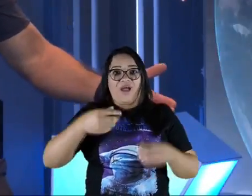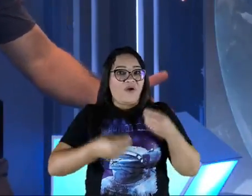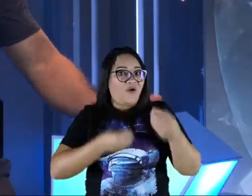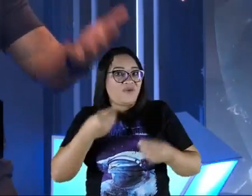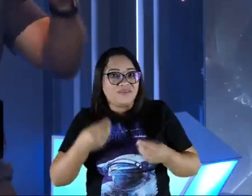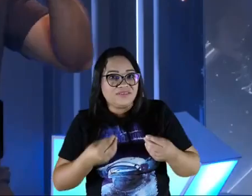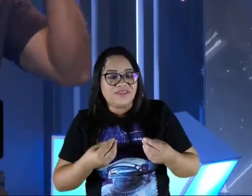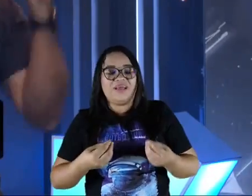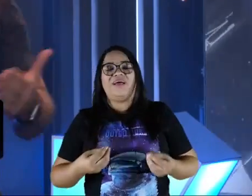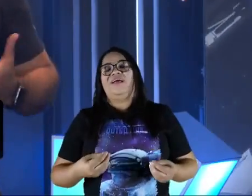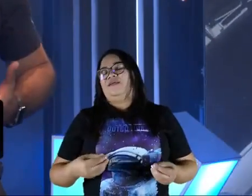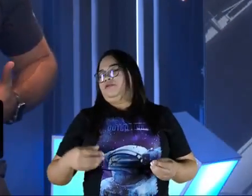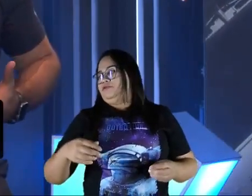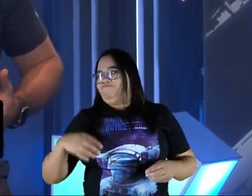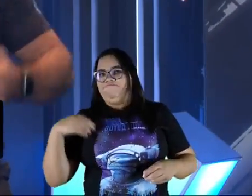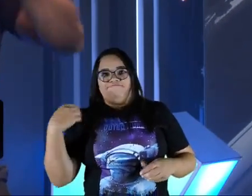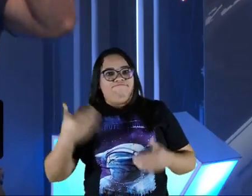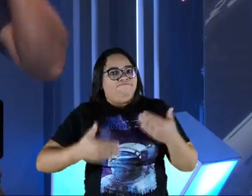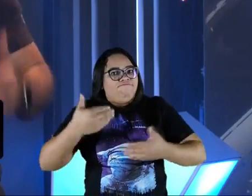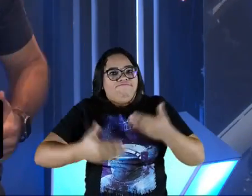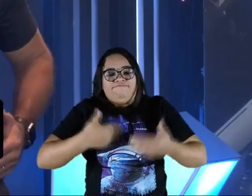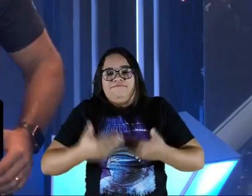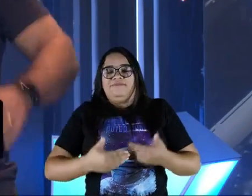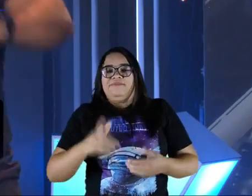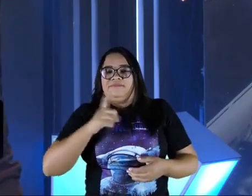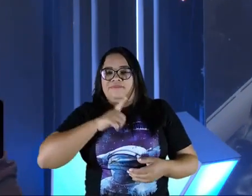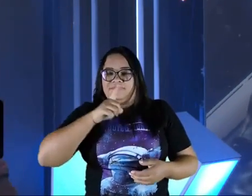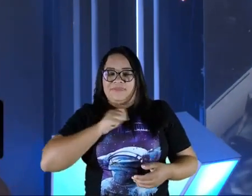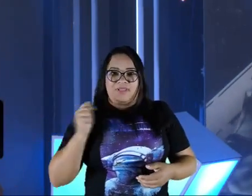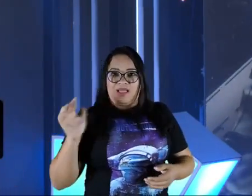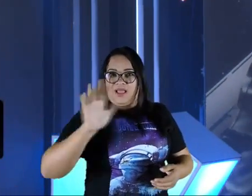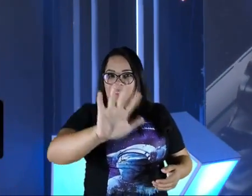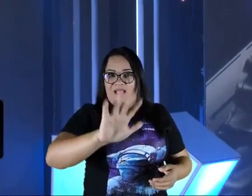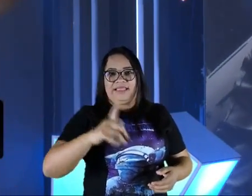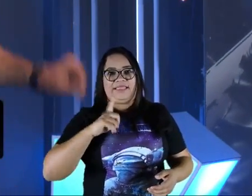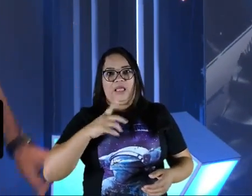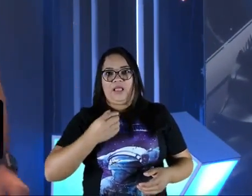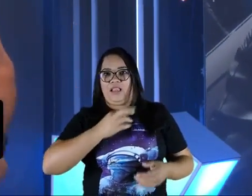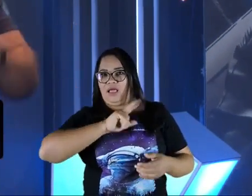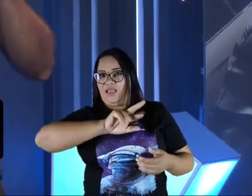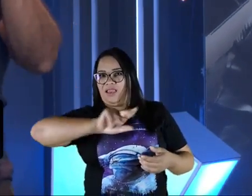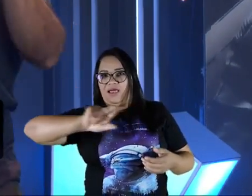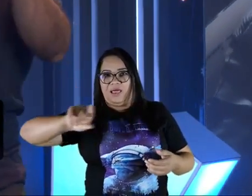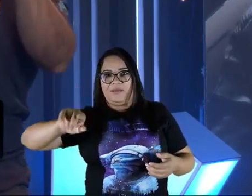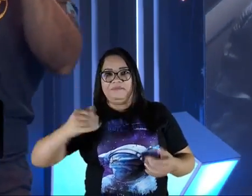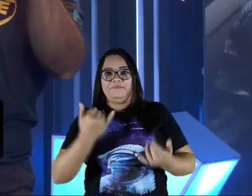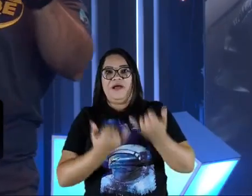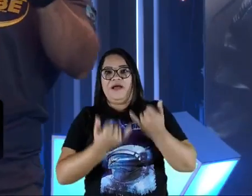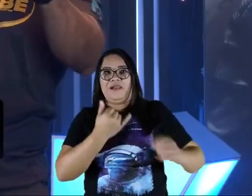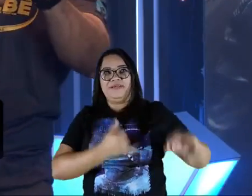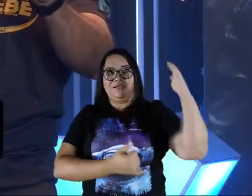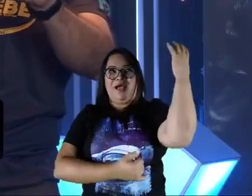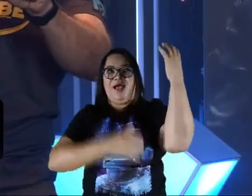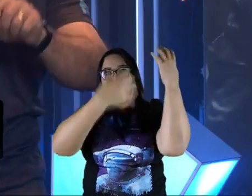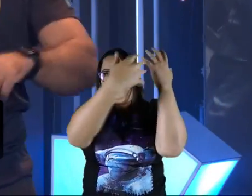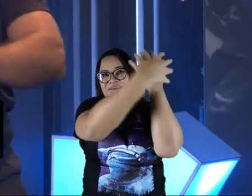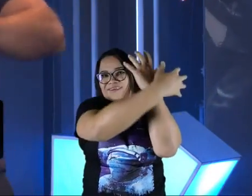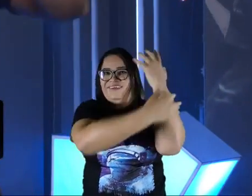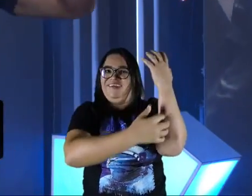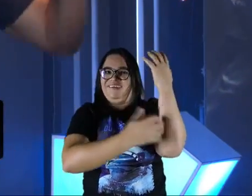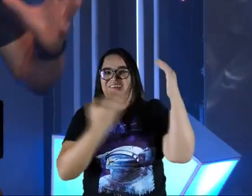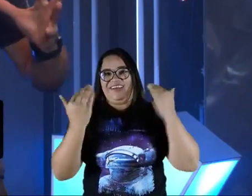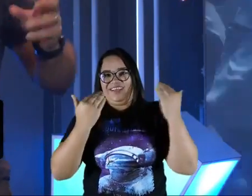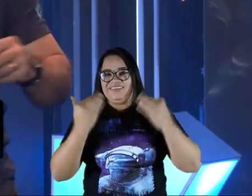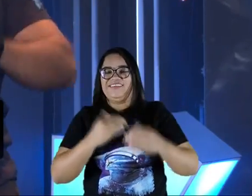gente está? A gente está a 1000 por hora, aqui tem pé de Caleb, Caleb dá em árvore por aqui. Bom, você já viu isso, né?